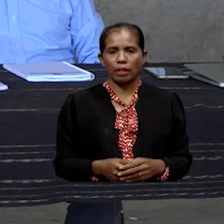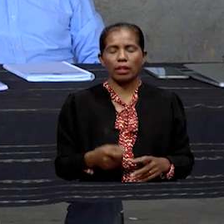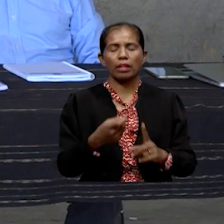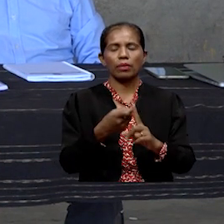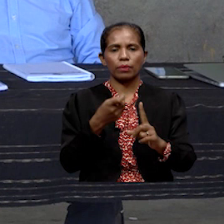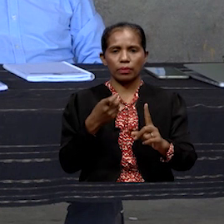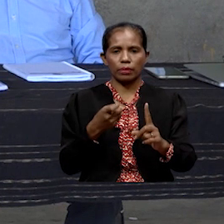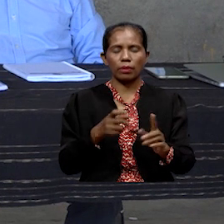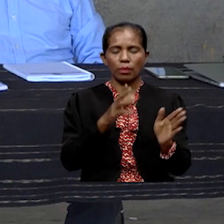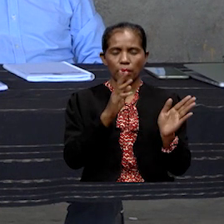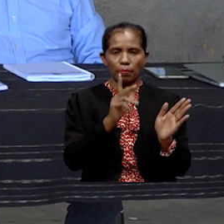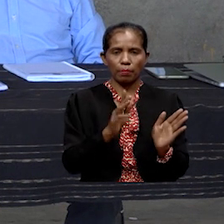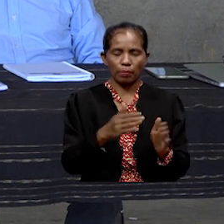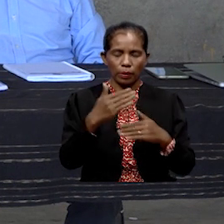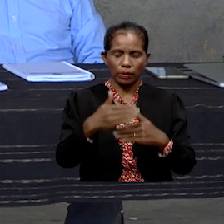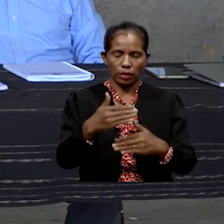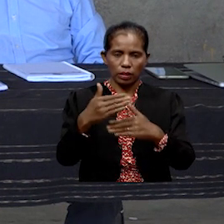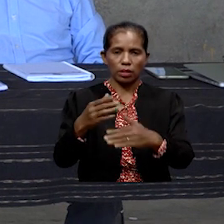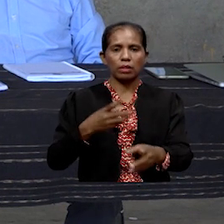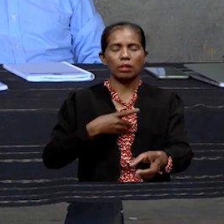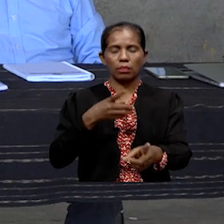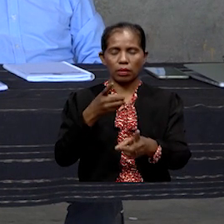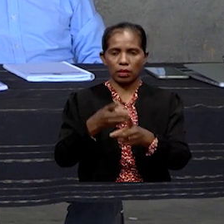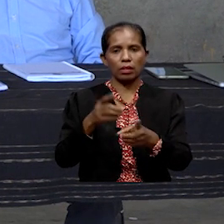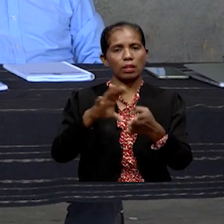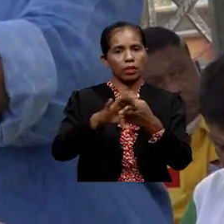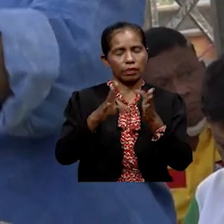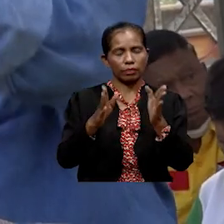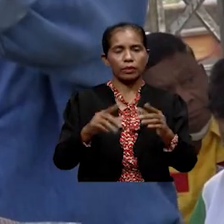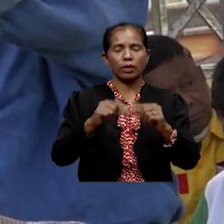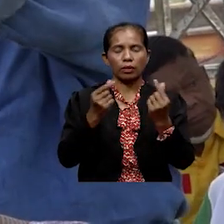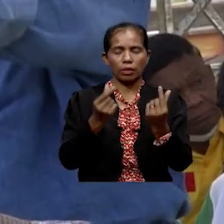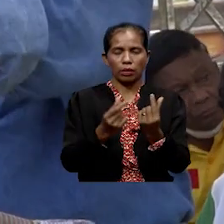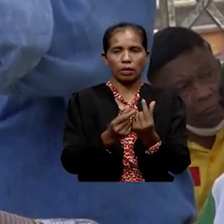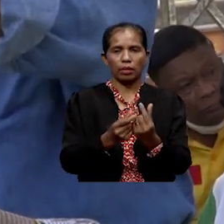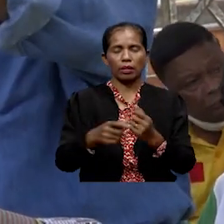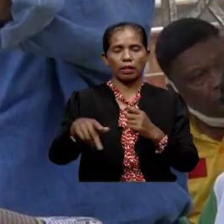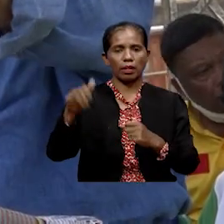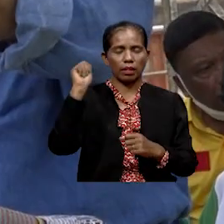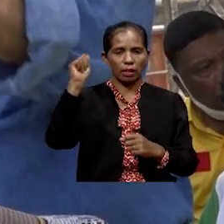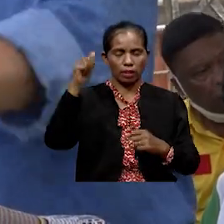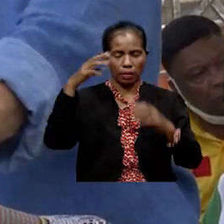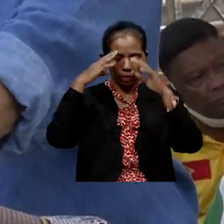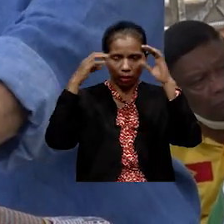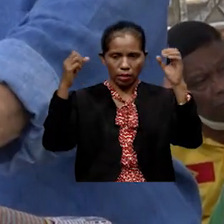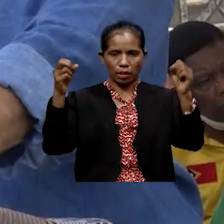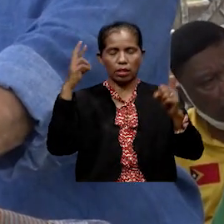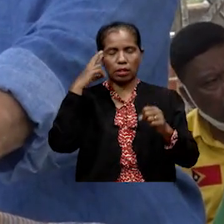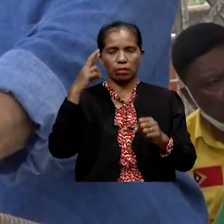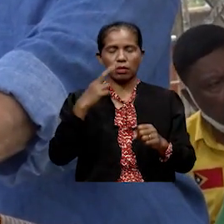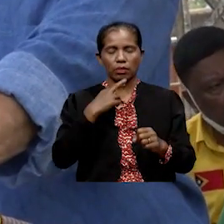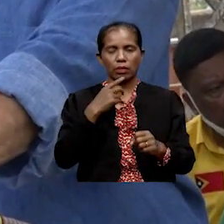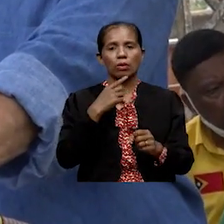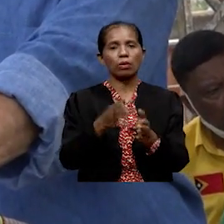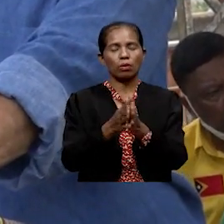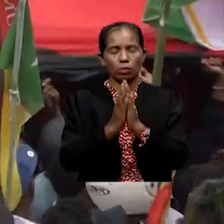levou-se processos democráticos eleitorais. Equipa sucesso, candidato Presidente da República, José Manuel Ramos Horta Mos,